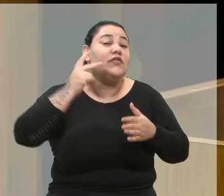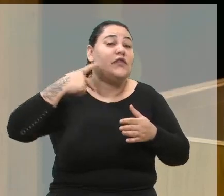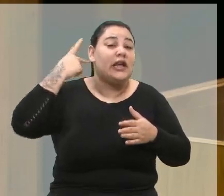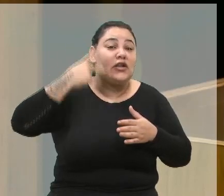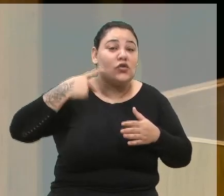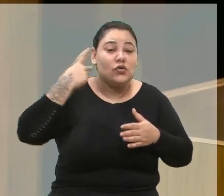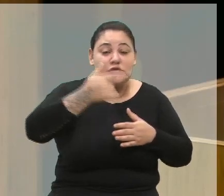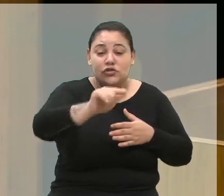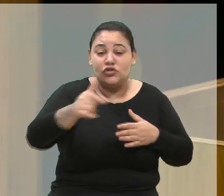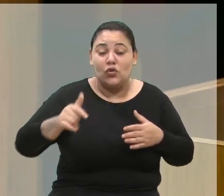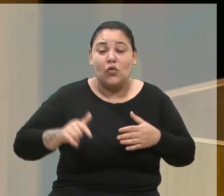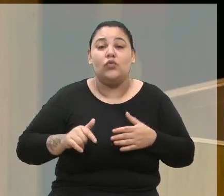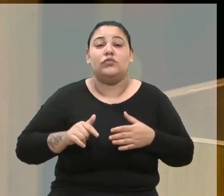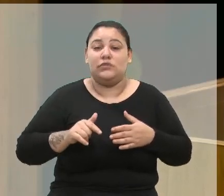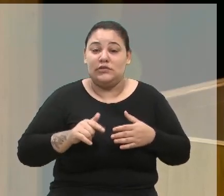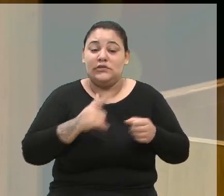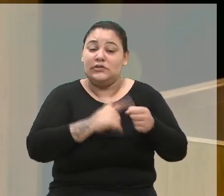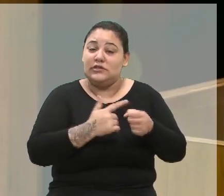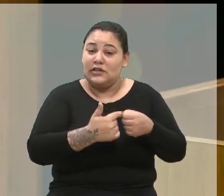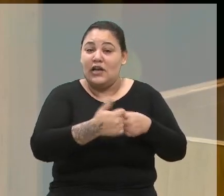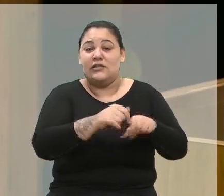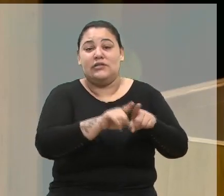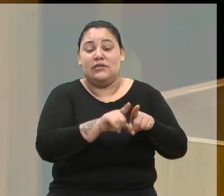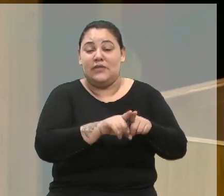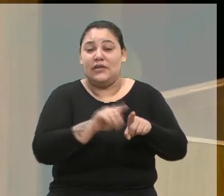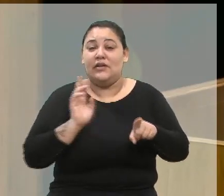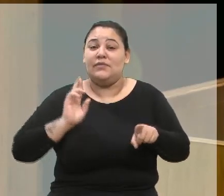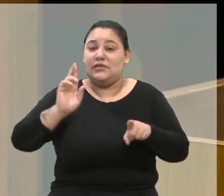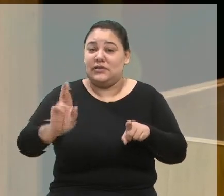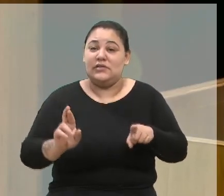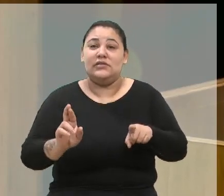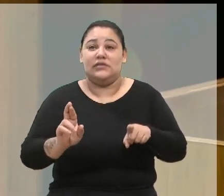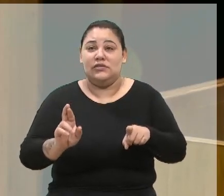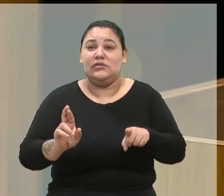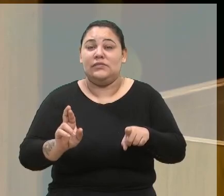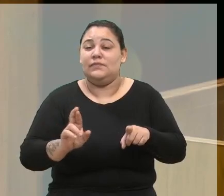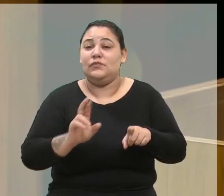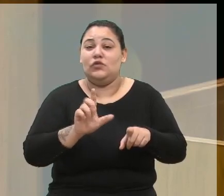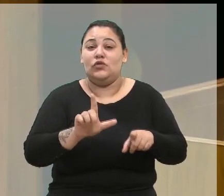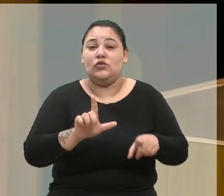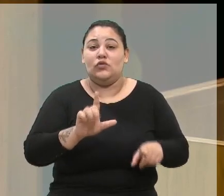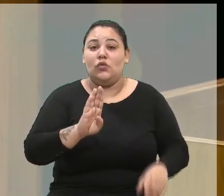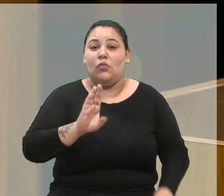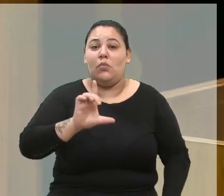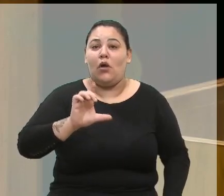das outras câmaras de vereadores, representantes dos blocos 3,